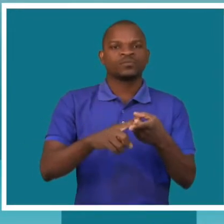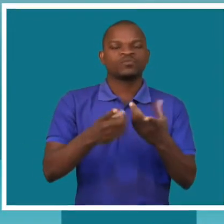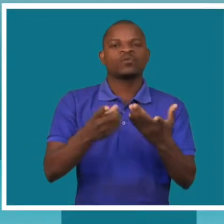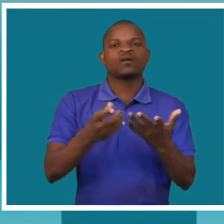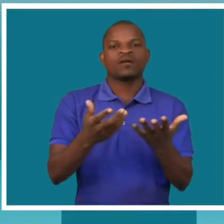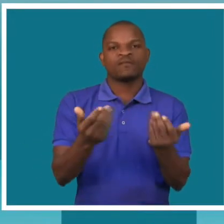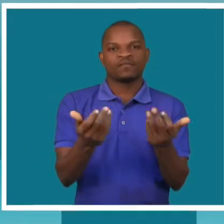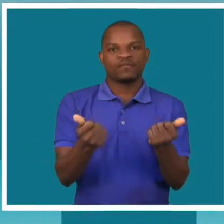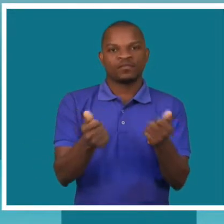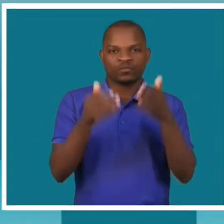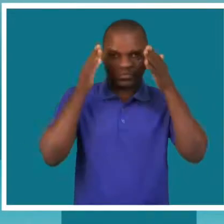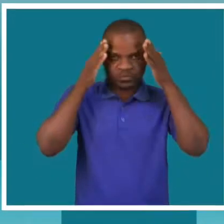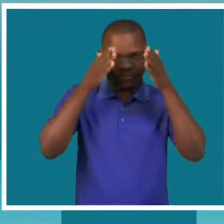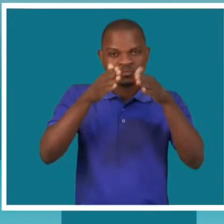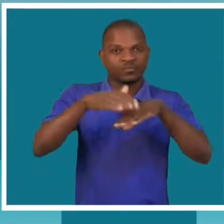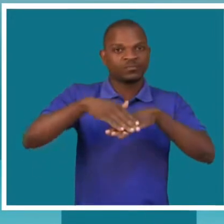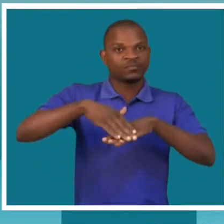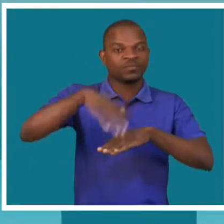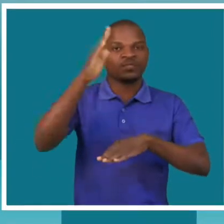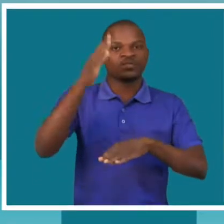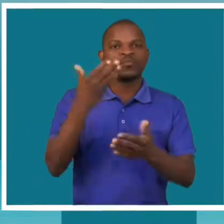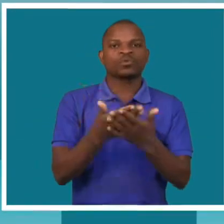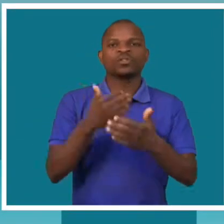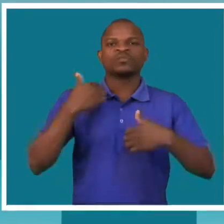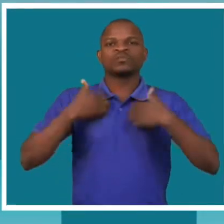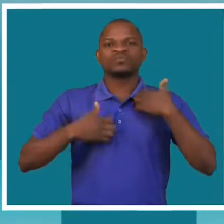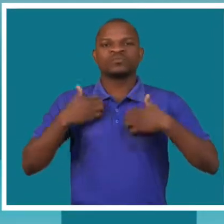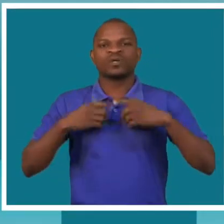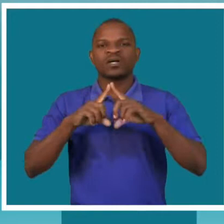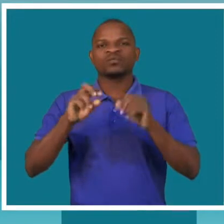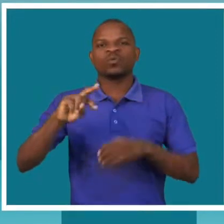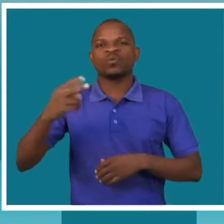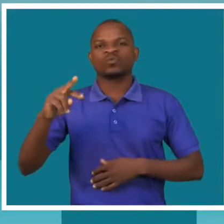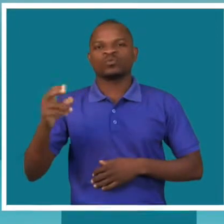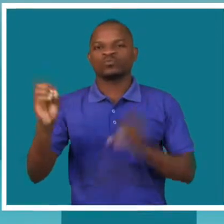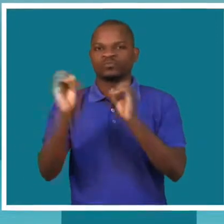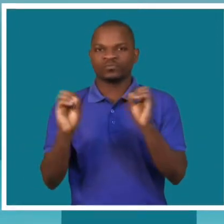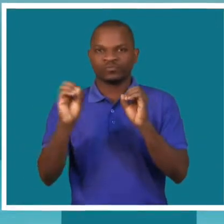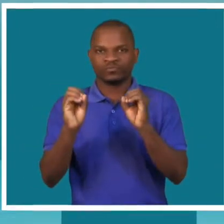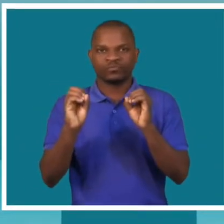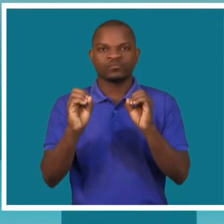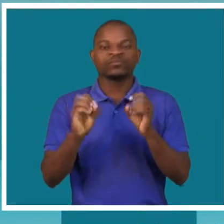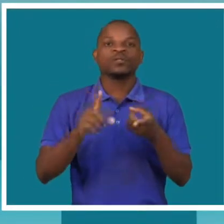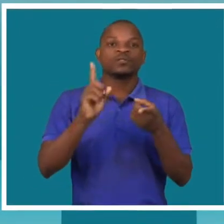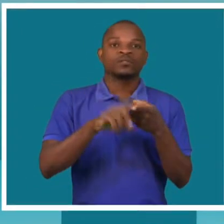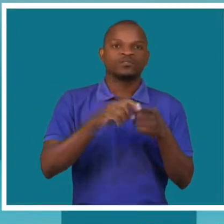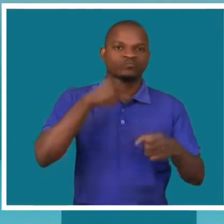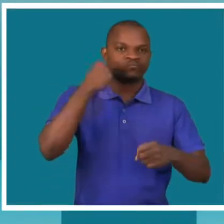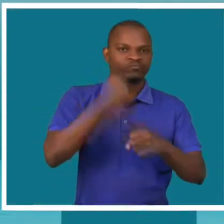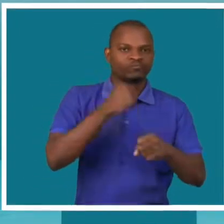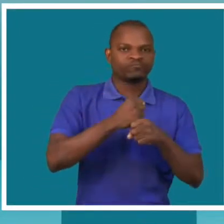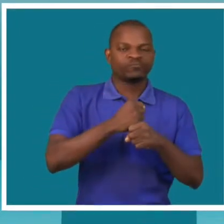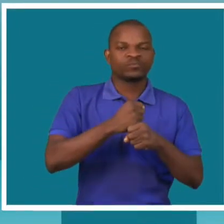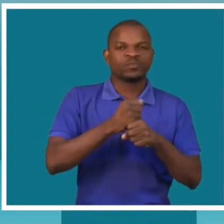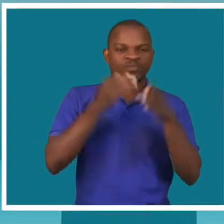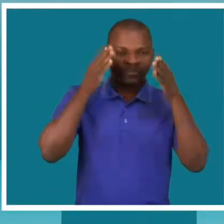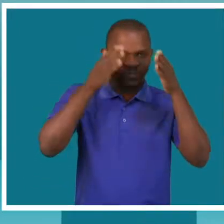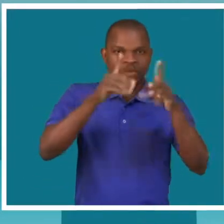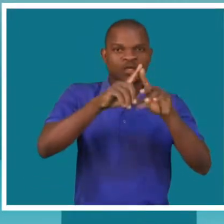isso cria maior concentração no atleta porque não tem que se preocupar com coisas extra-futebol. Ele